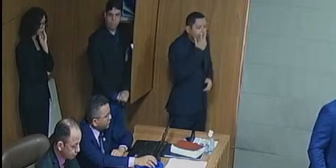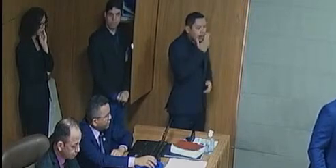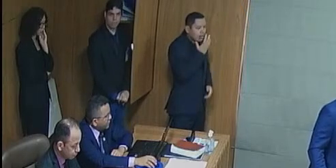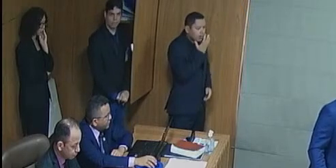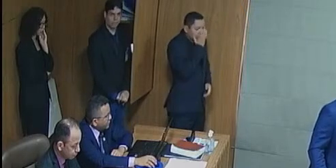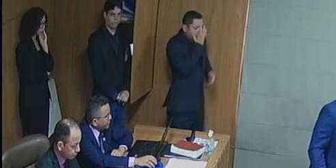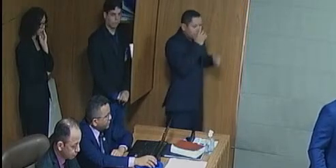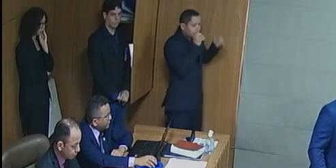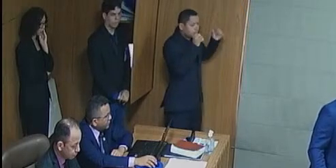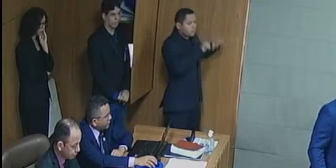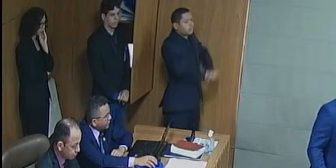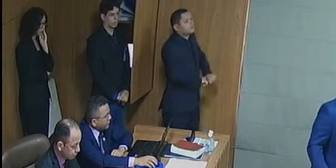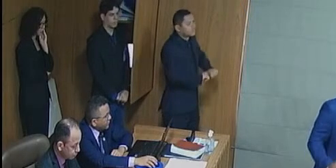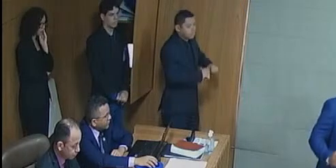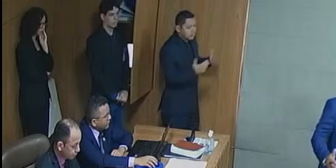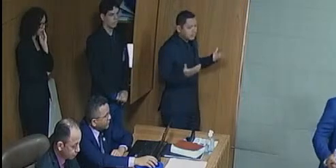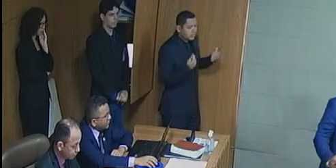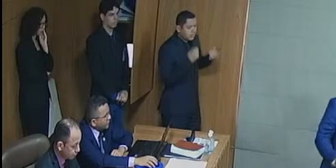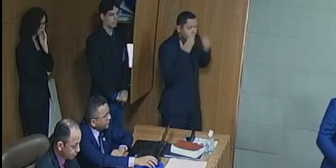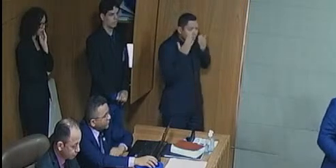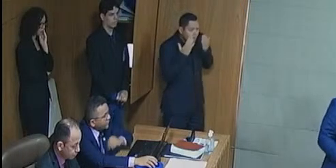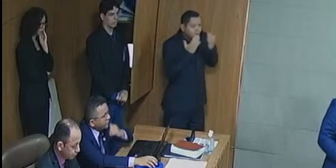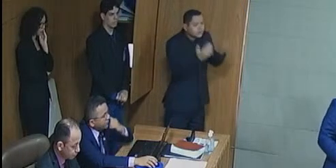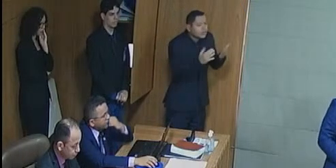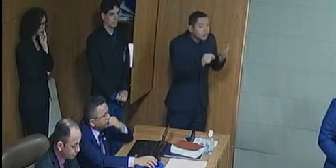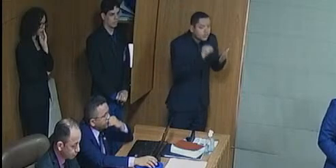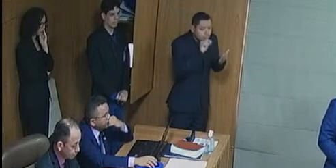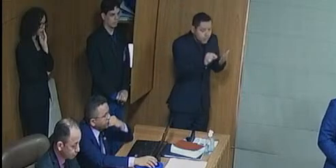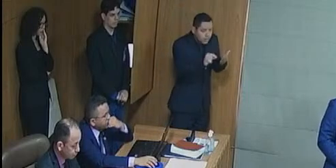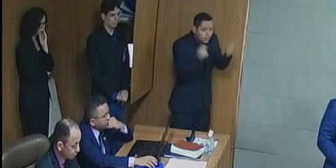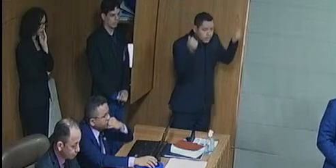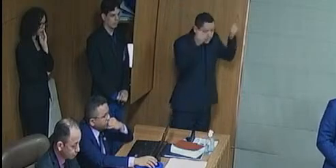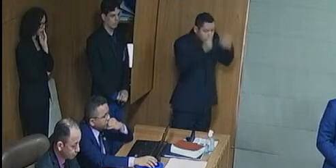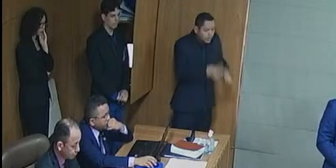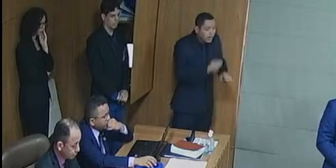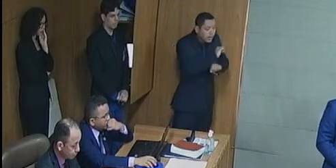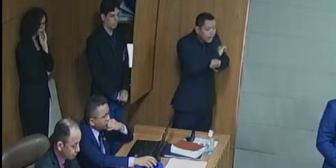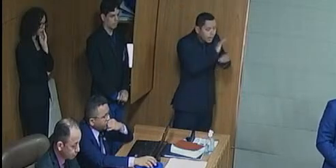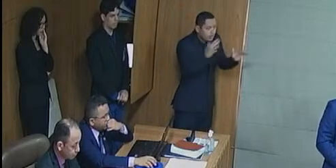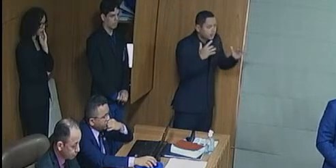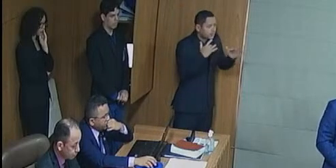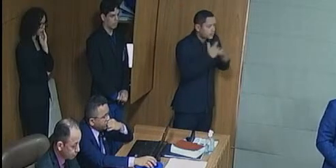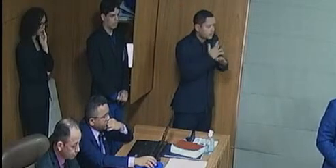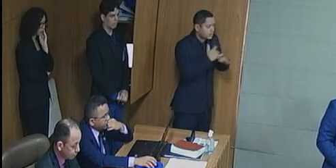absurda sem a gente mostrar pra cidade o que que tá acontecendo